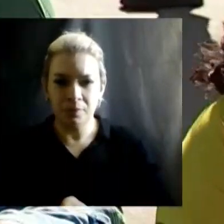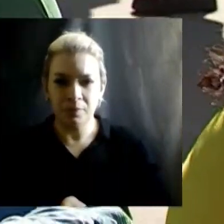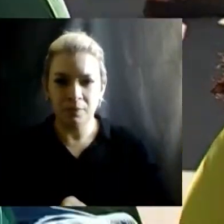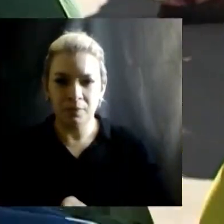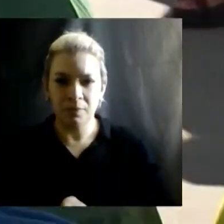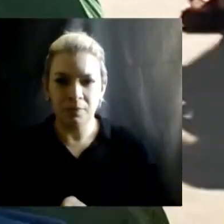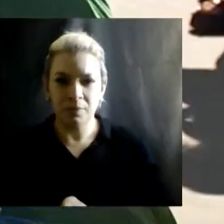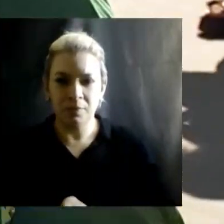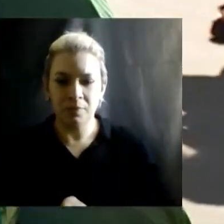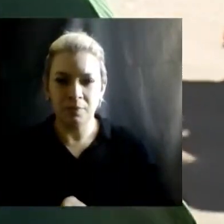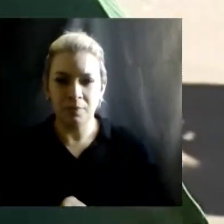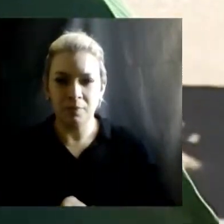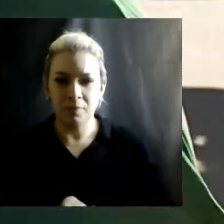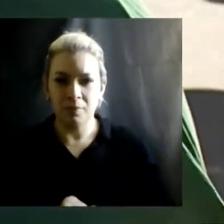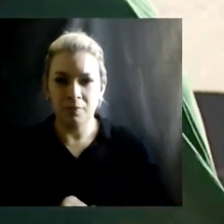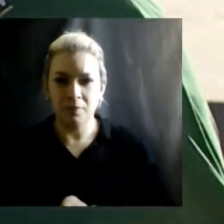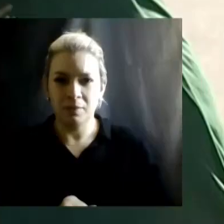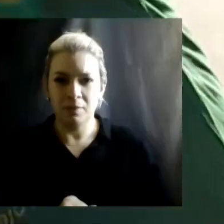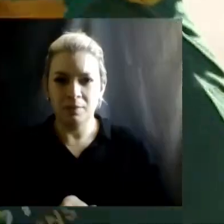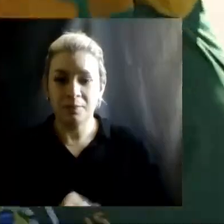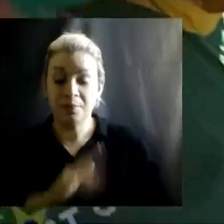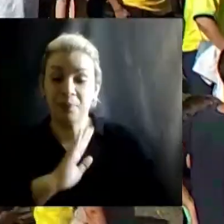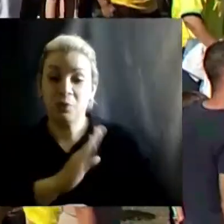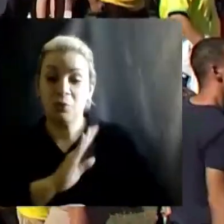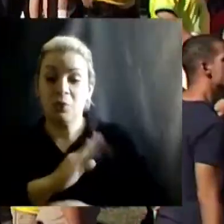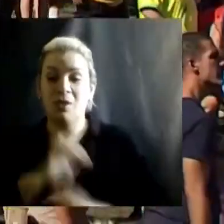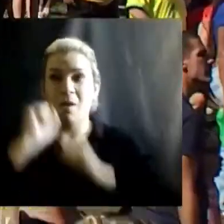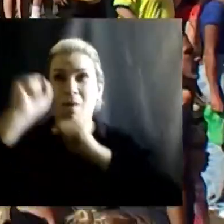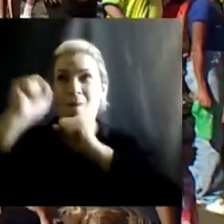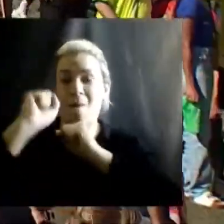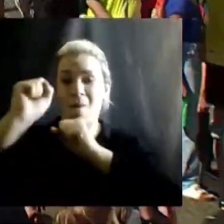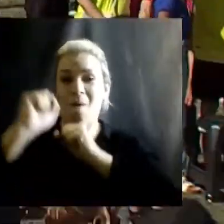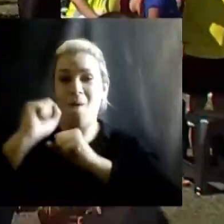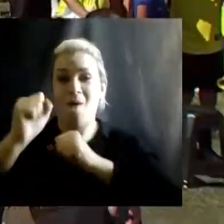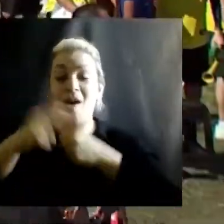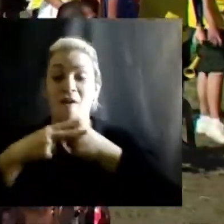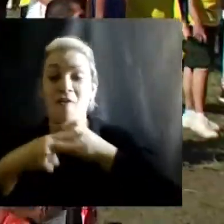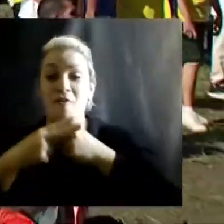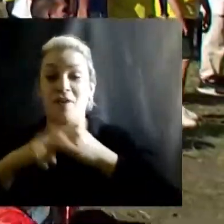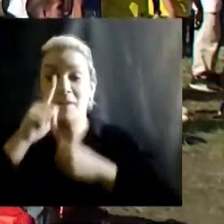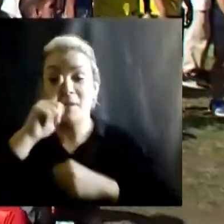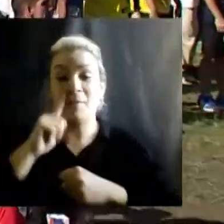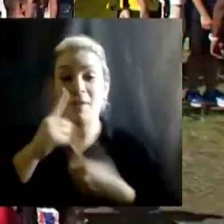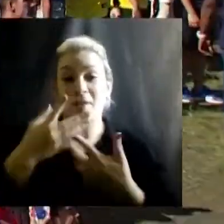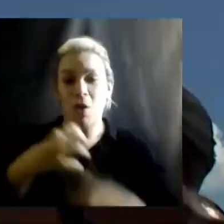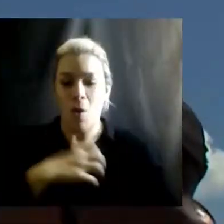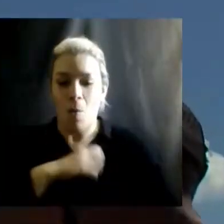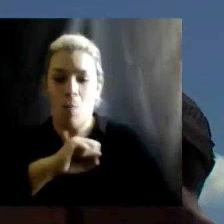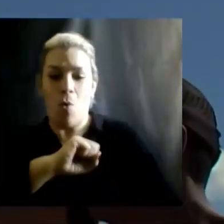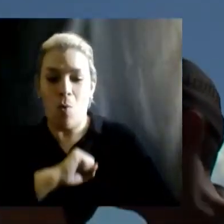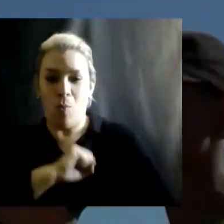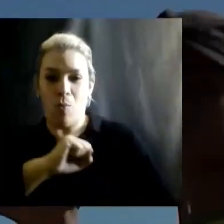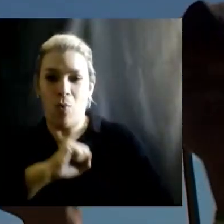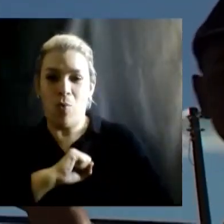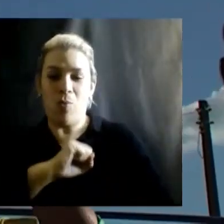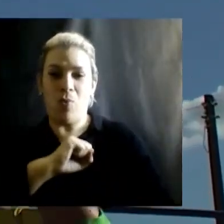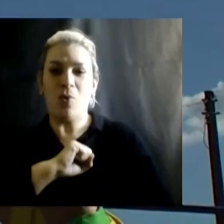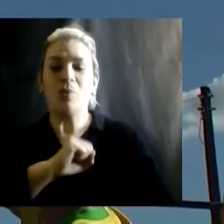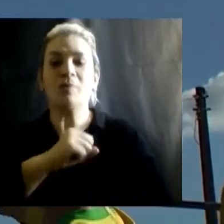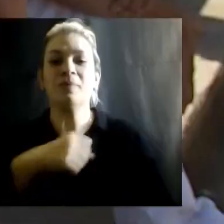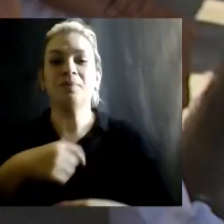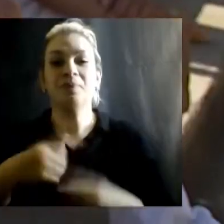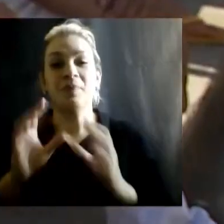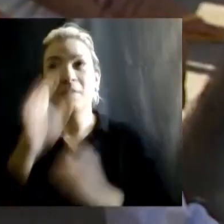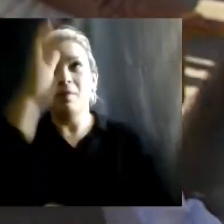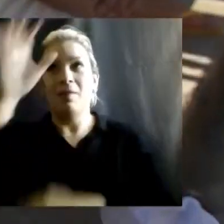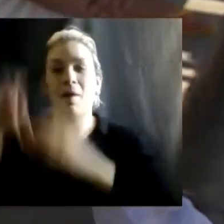O coração da torcida verde e amarela bateu forte na Arena do Torcedor, na Praça Arautos da Paz. Com bandeiras ao